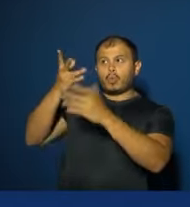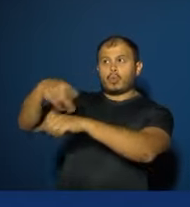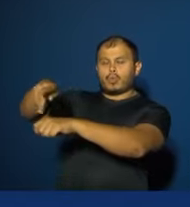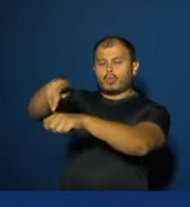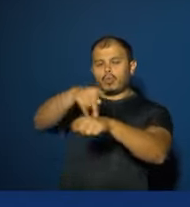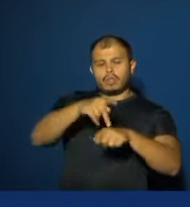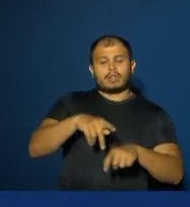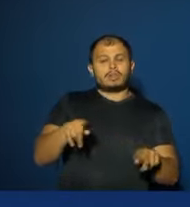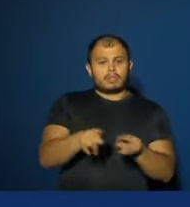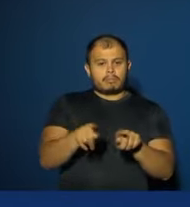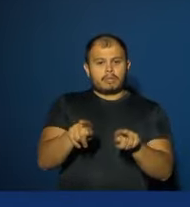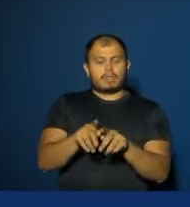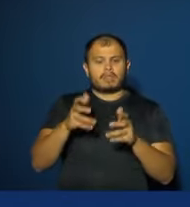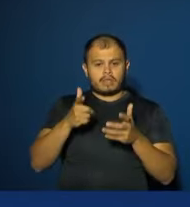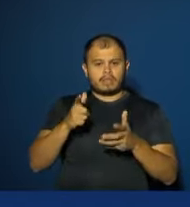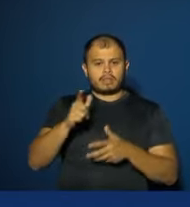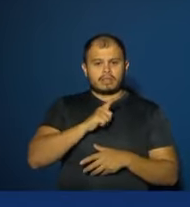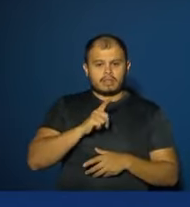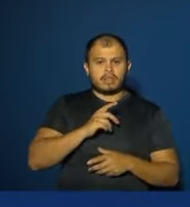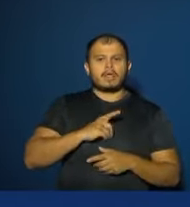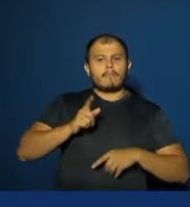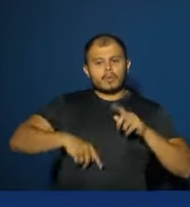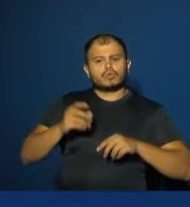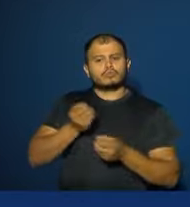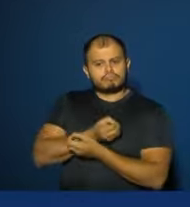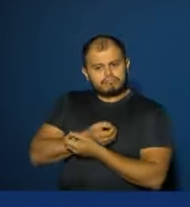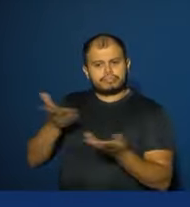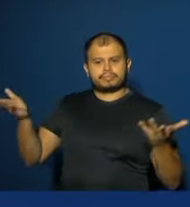ocupar mercado internacional com nossos produtos.